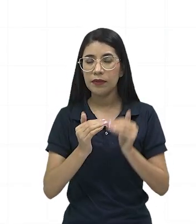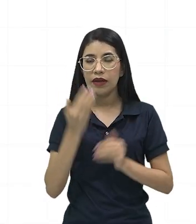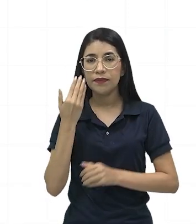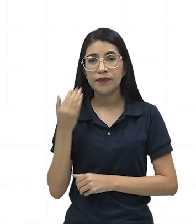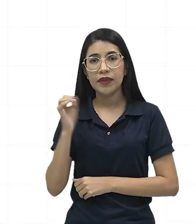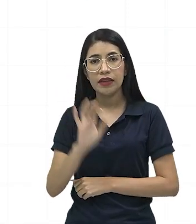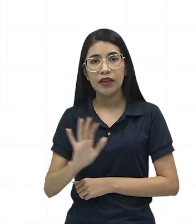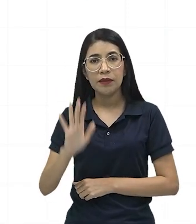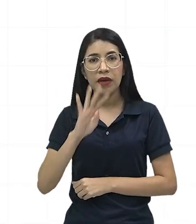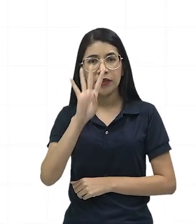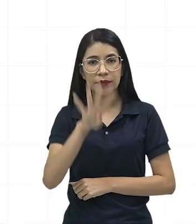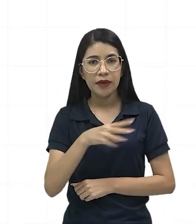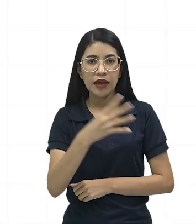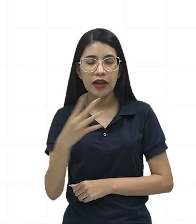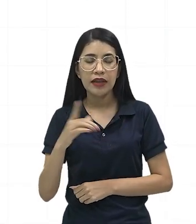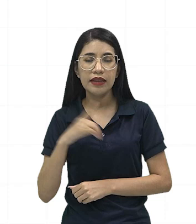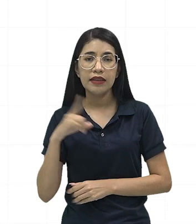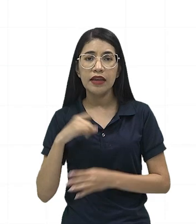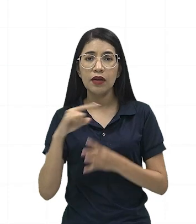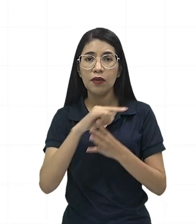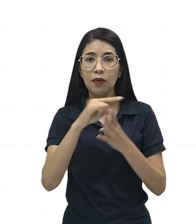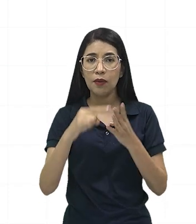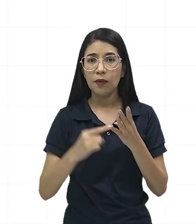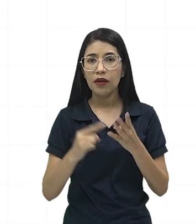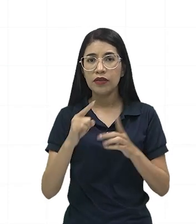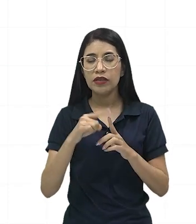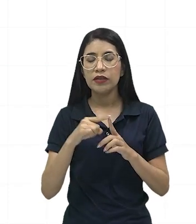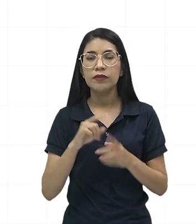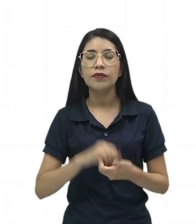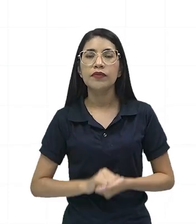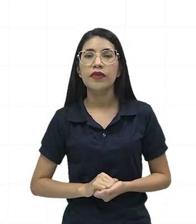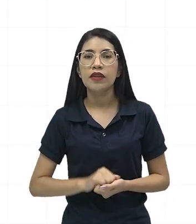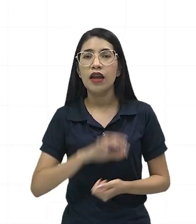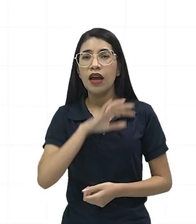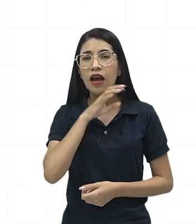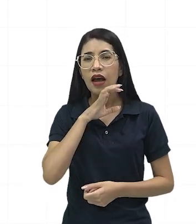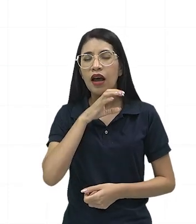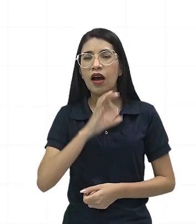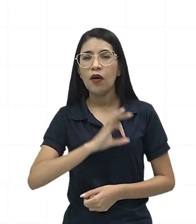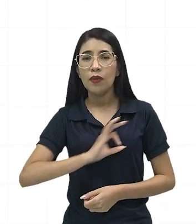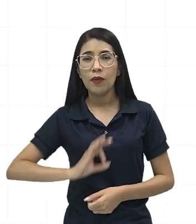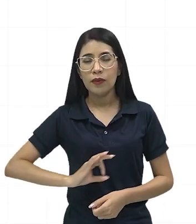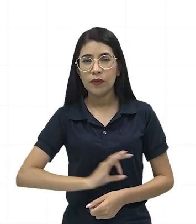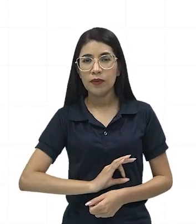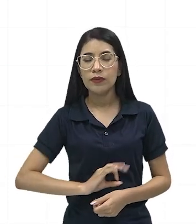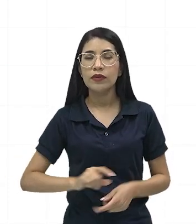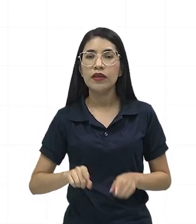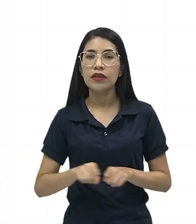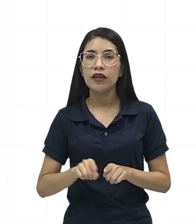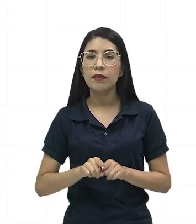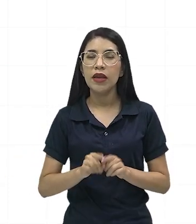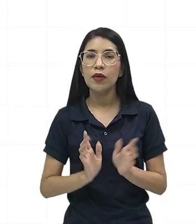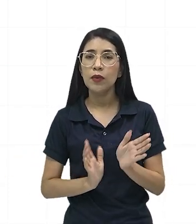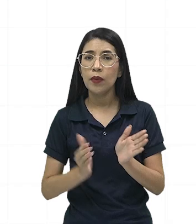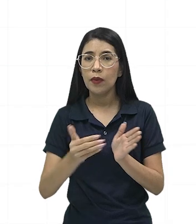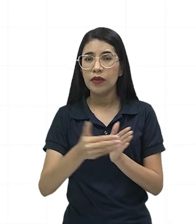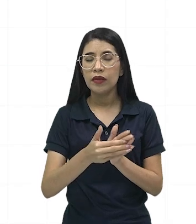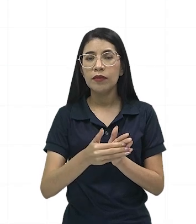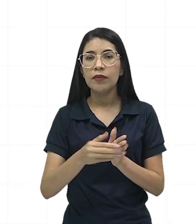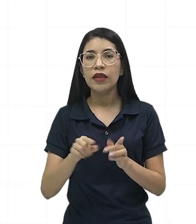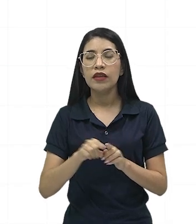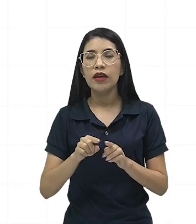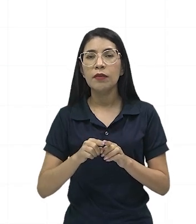imagem que nós temos 4 espécies. A onça pintada, a gente tem ali o tambaqui, também